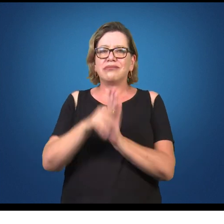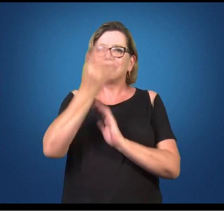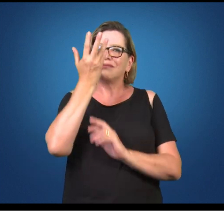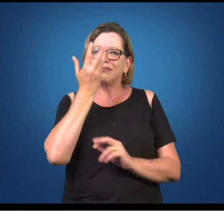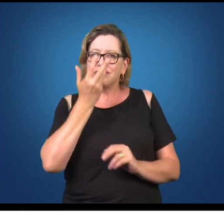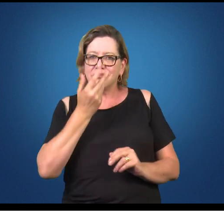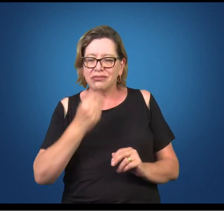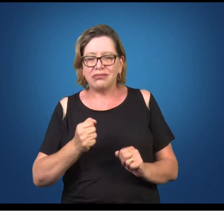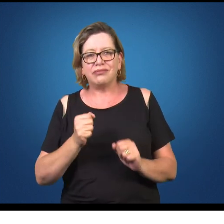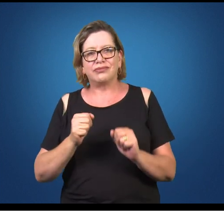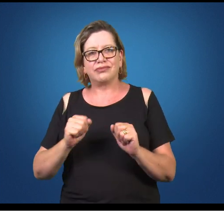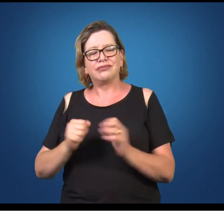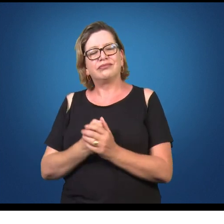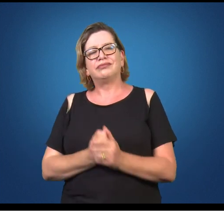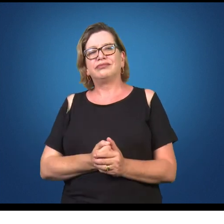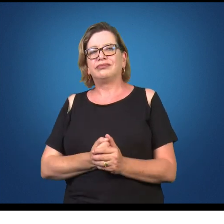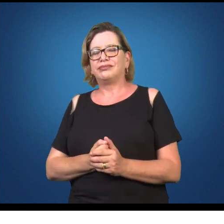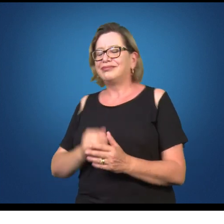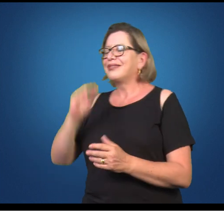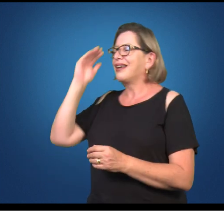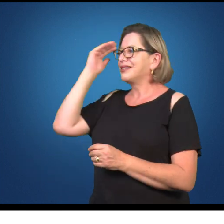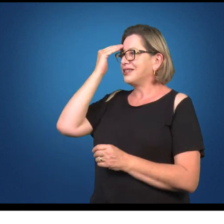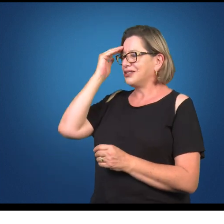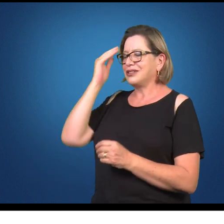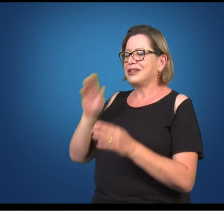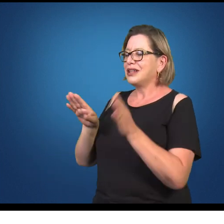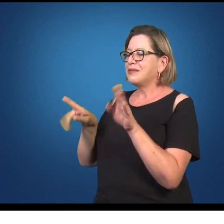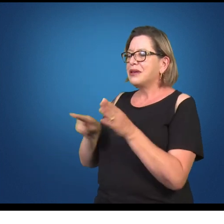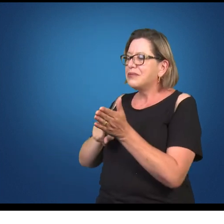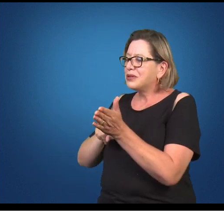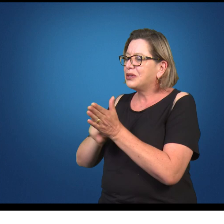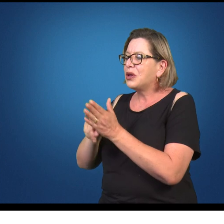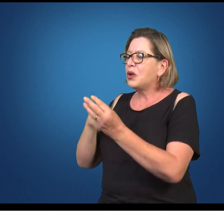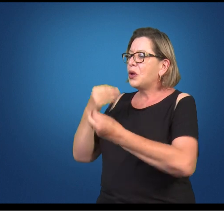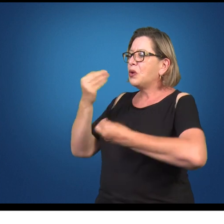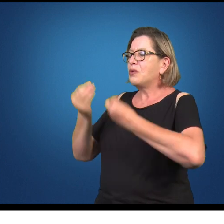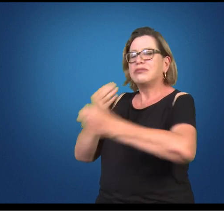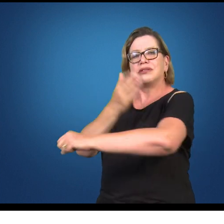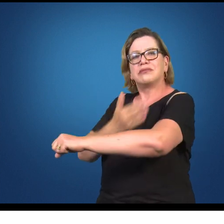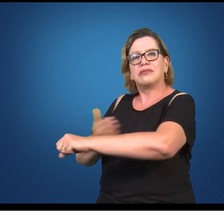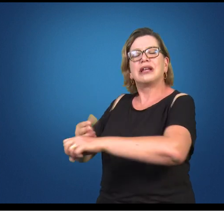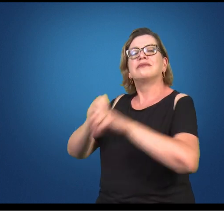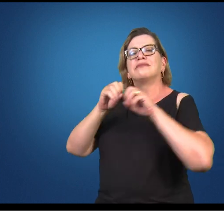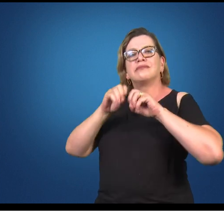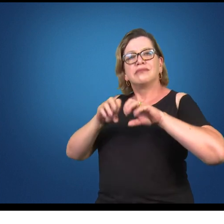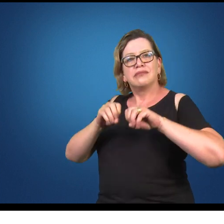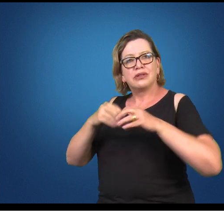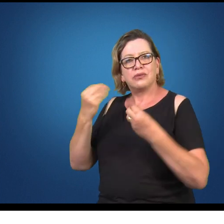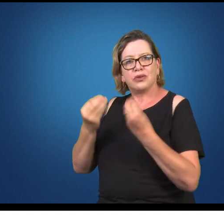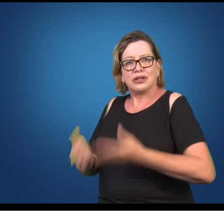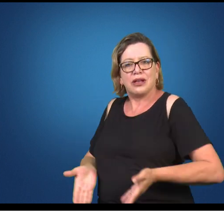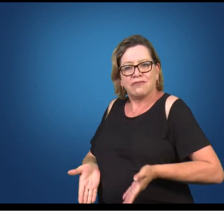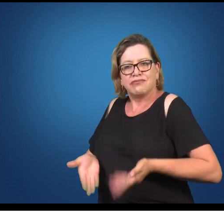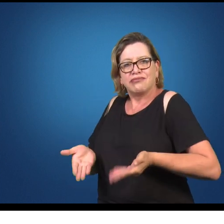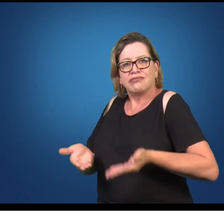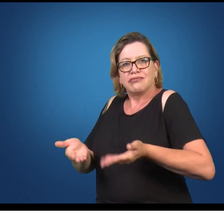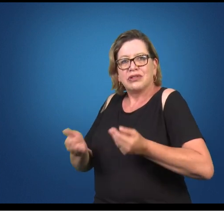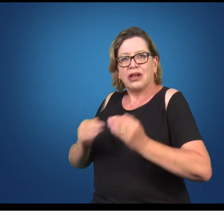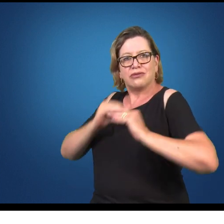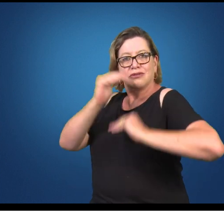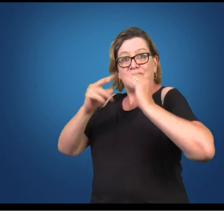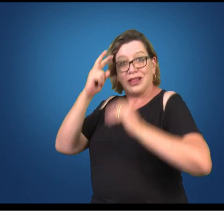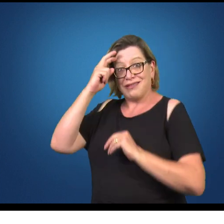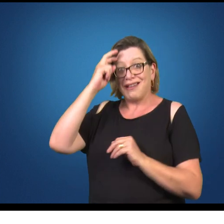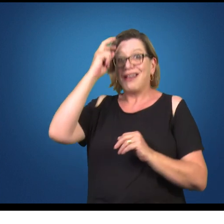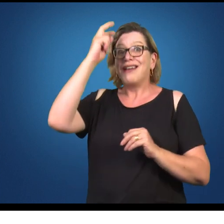como todo, na educação dos sentidos. Entendi. Professora, como as práticas educativas podem contribuir para o desenvolvimento cognitivo